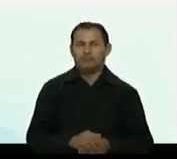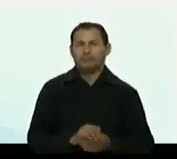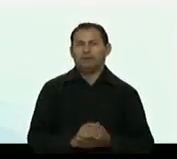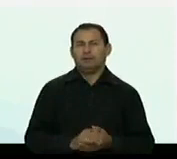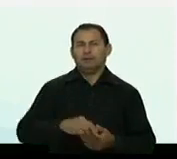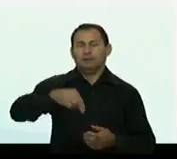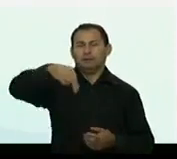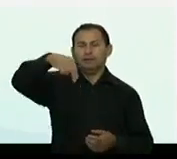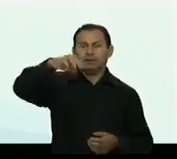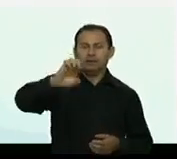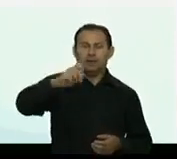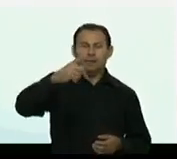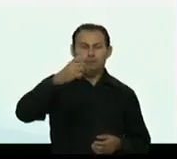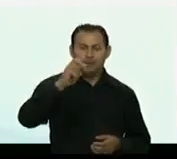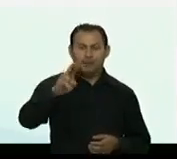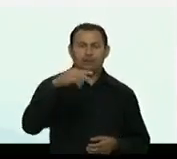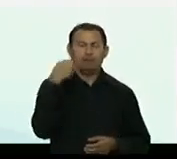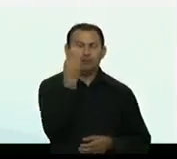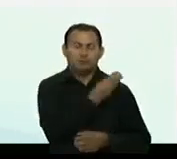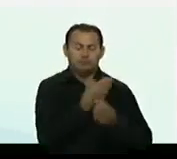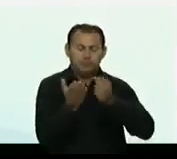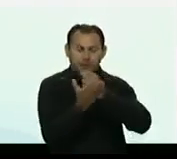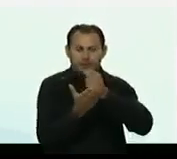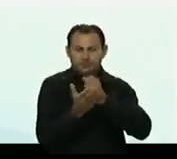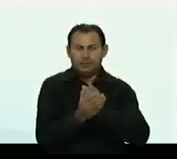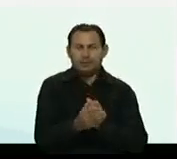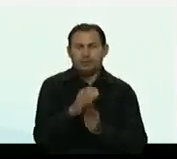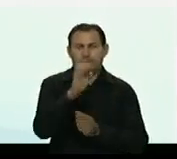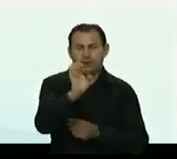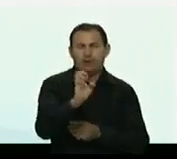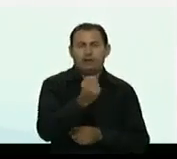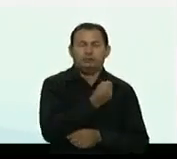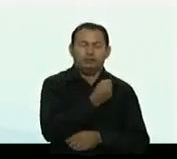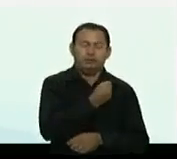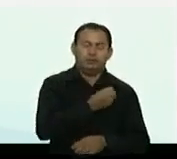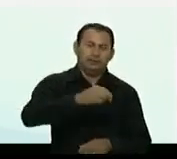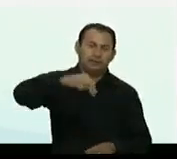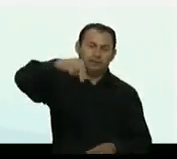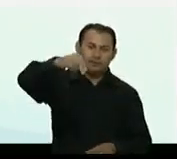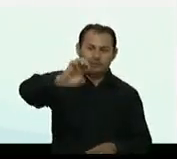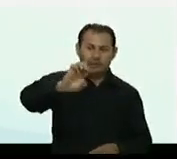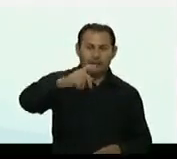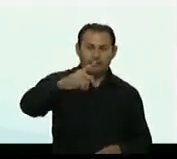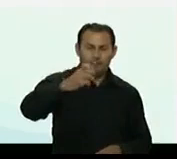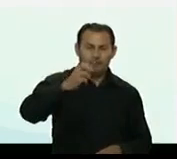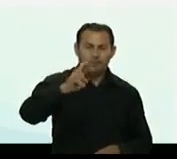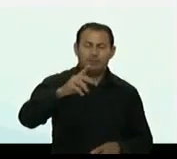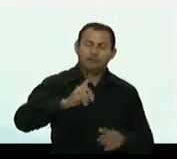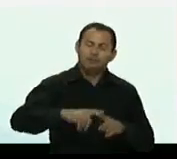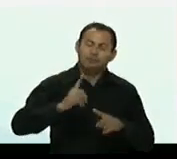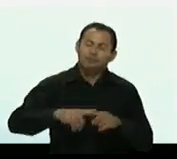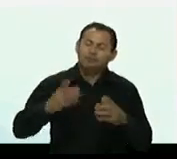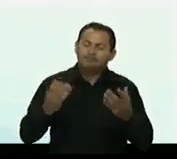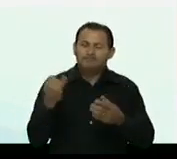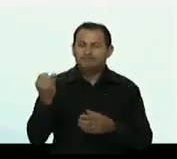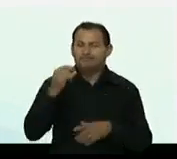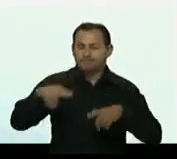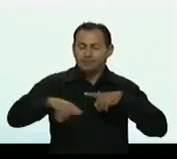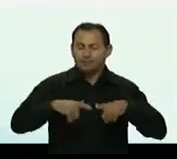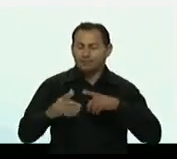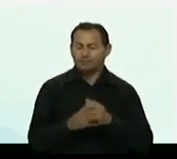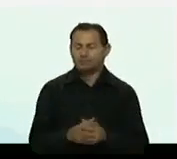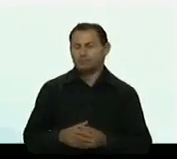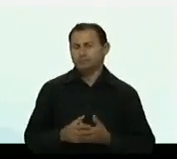Neper. Então, nós temos essa base E, que é o nosso número de Neper. Mas por que é importante trabalhar com